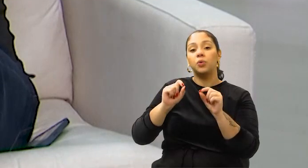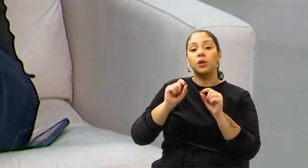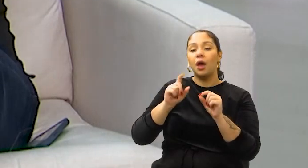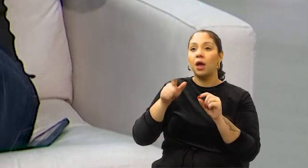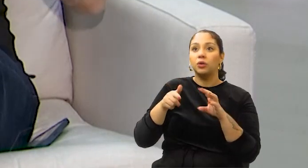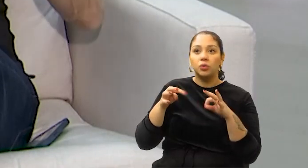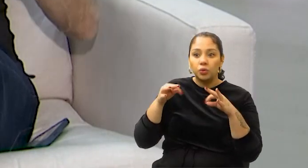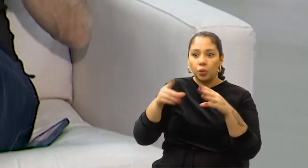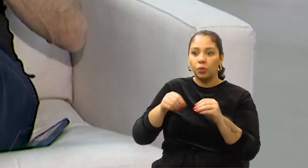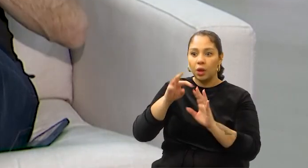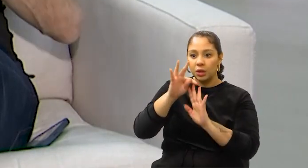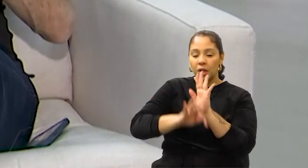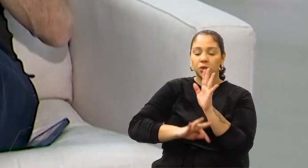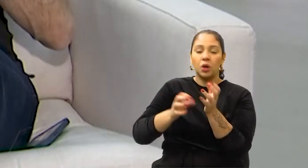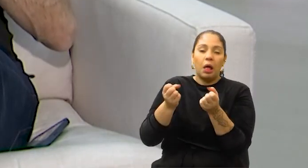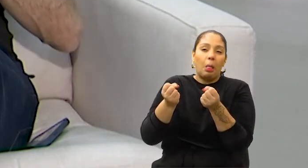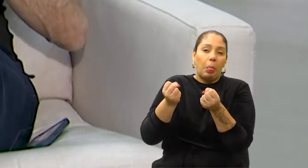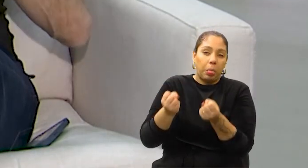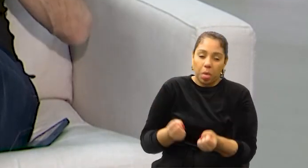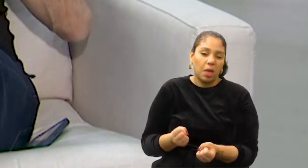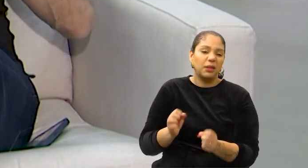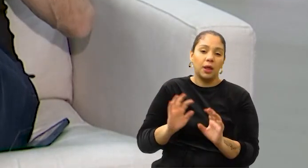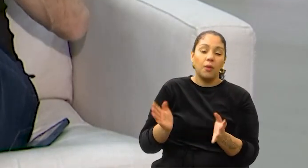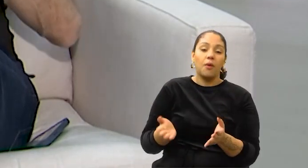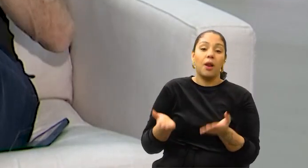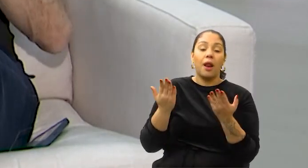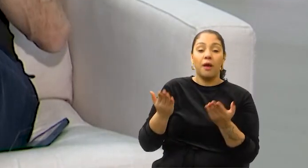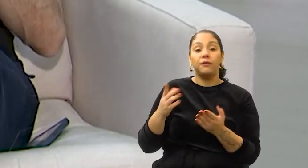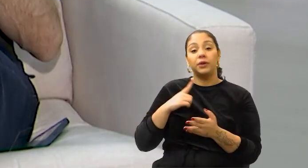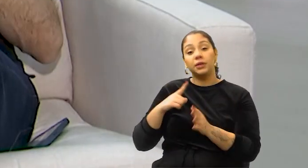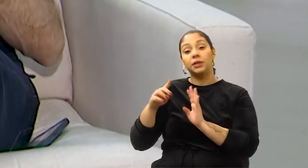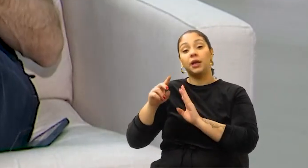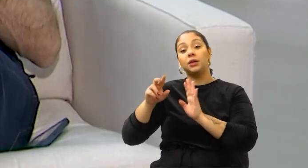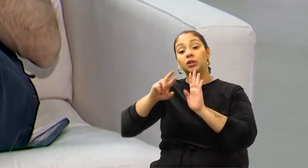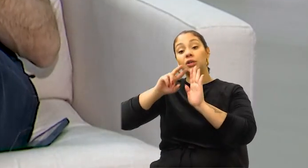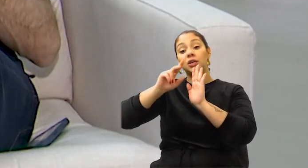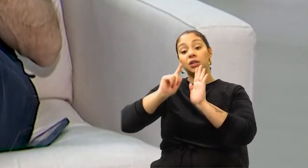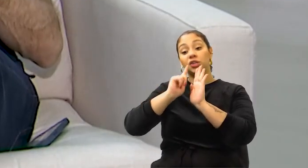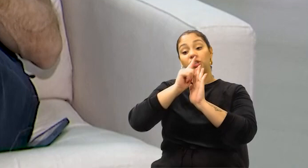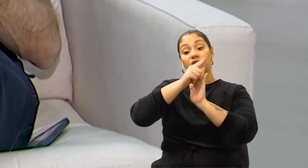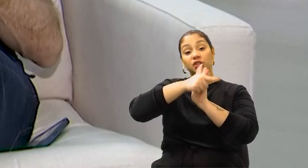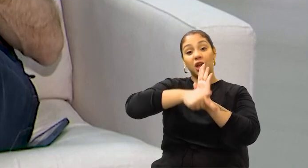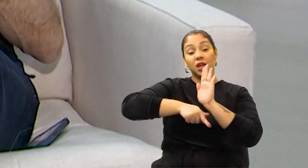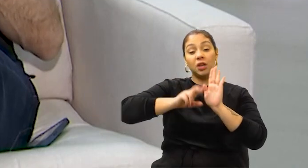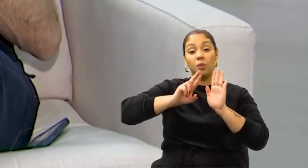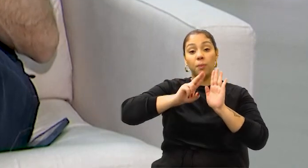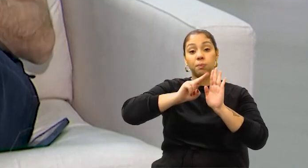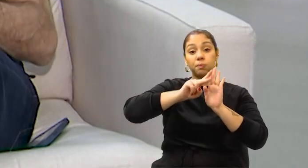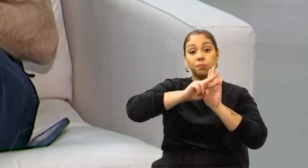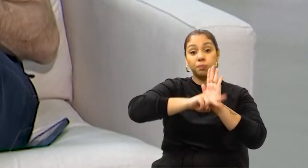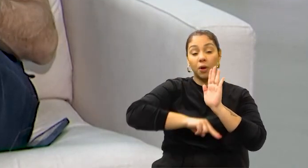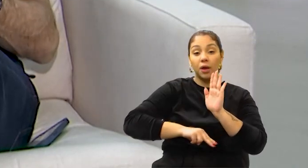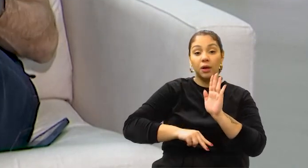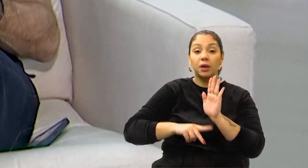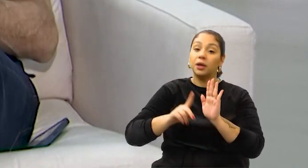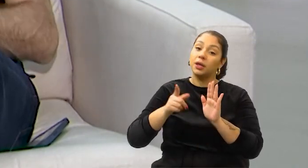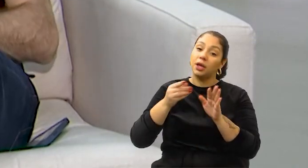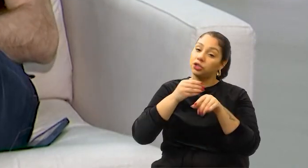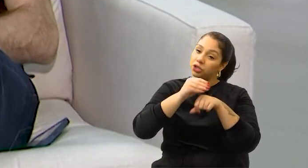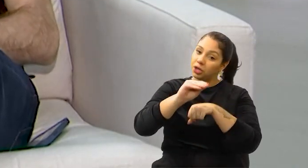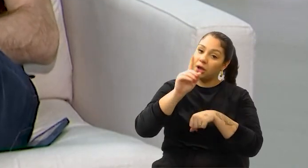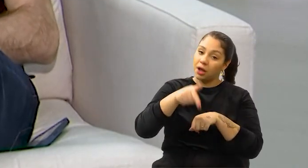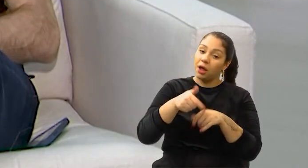nem tudo é uma obra muito densa né então nós pedimos gêneros textuais variados e a dica é